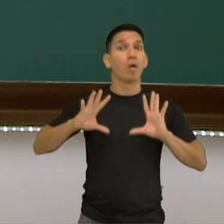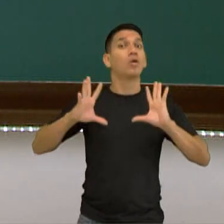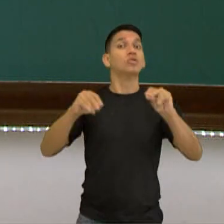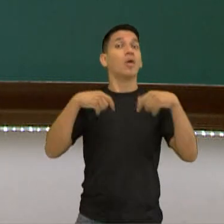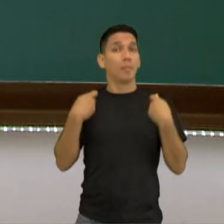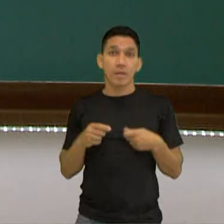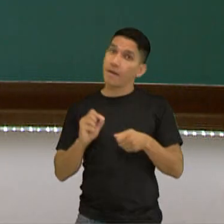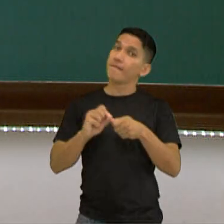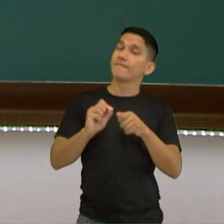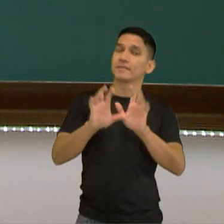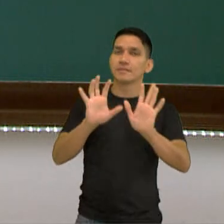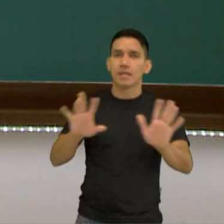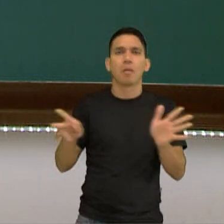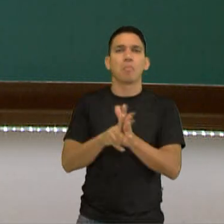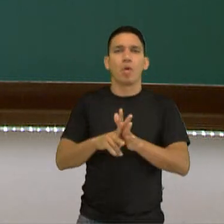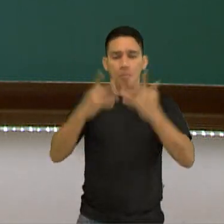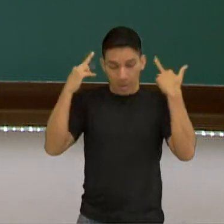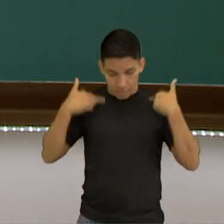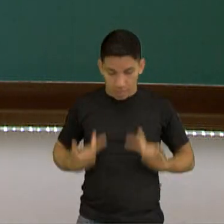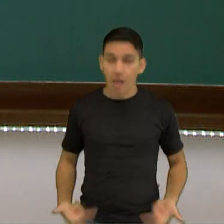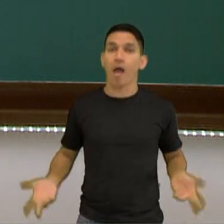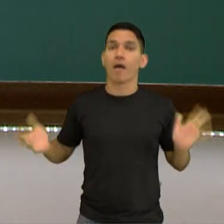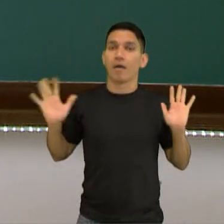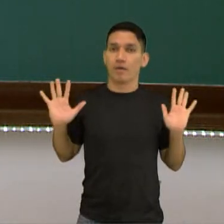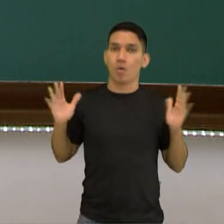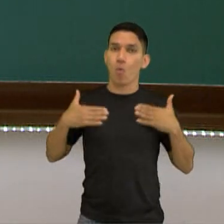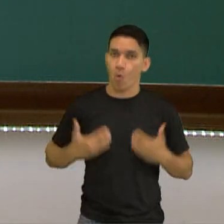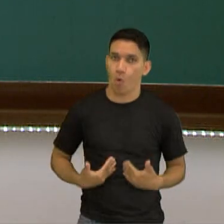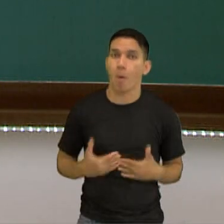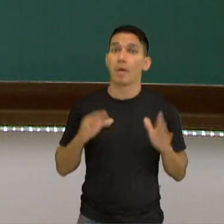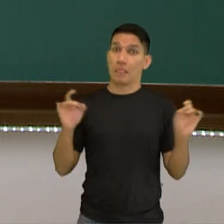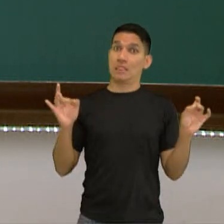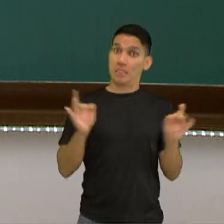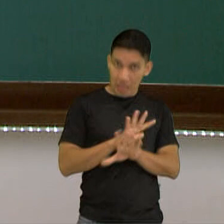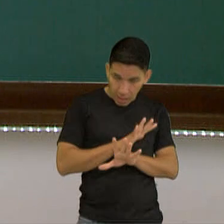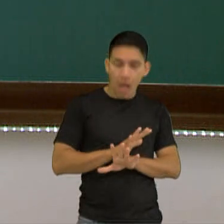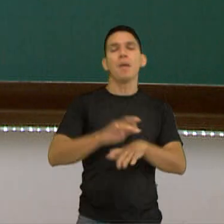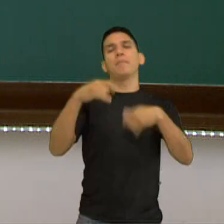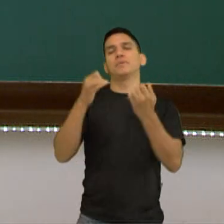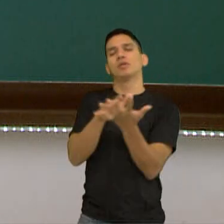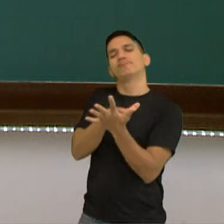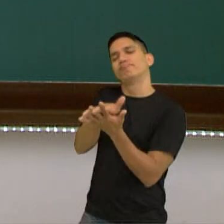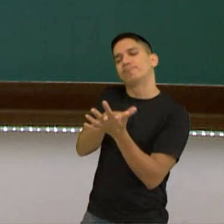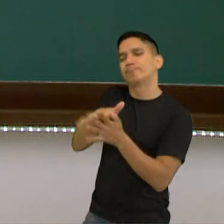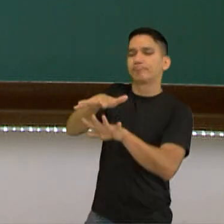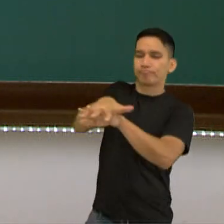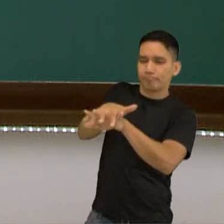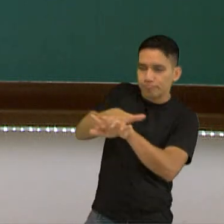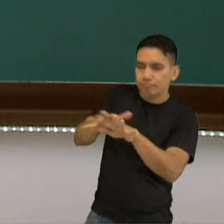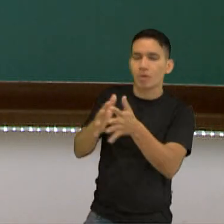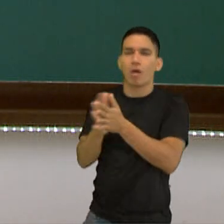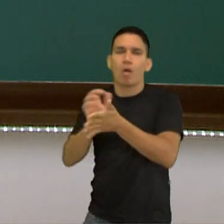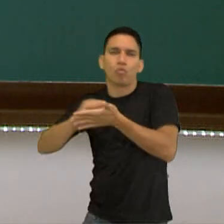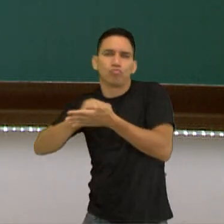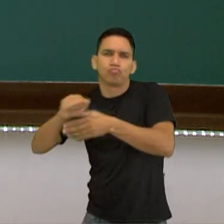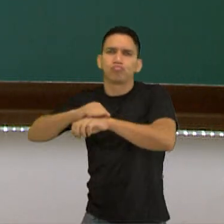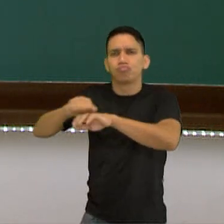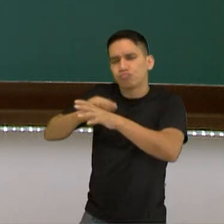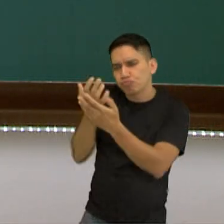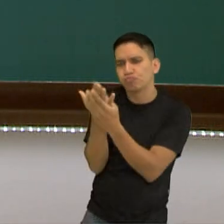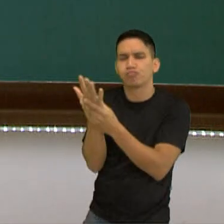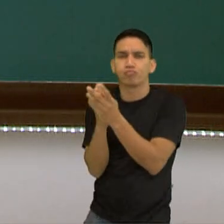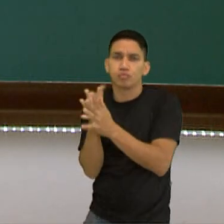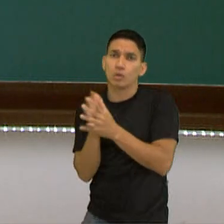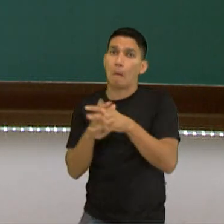precisa, são respostas do nosso corpo. Após lavar as mãos, sabonete, lavar muito bem